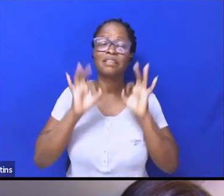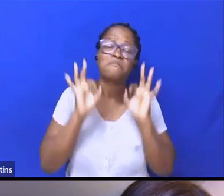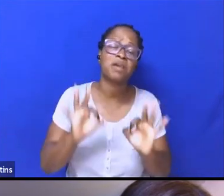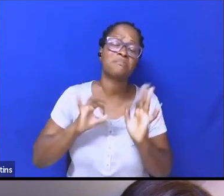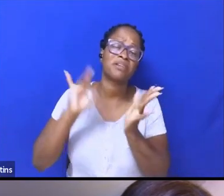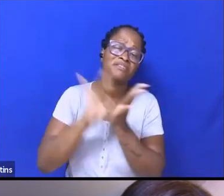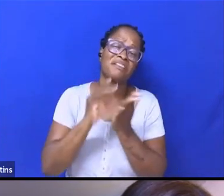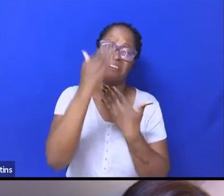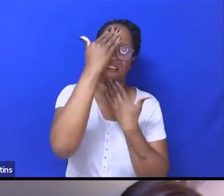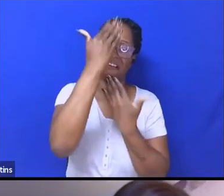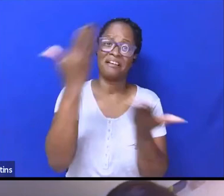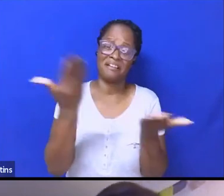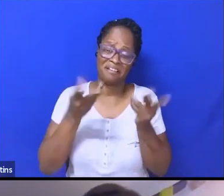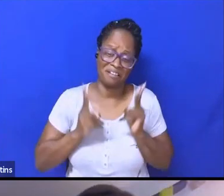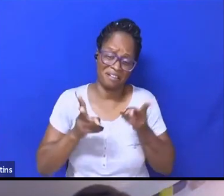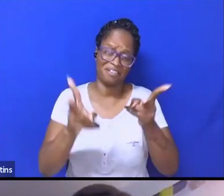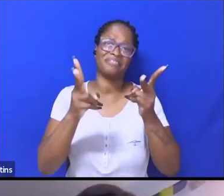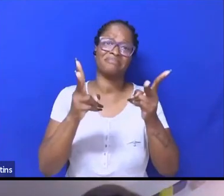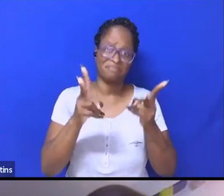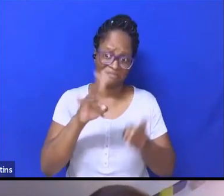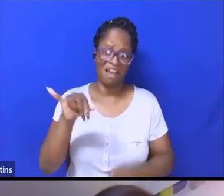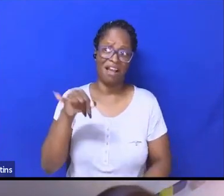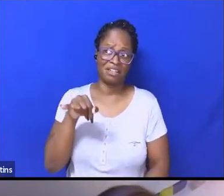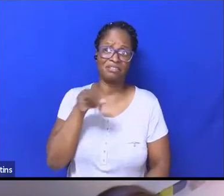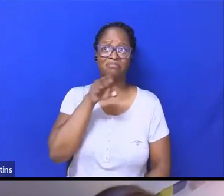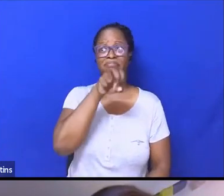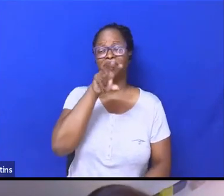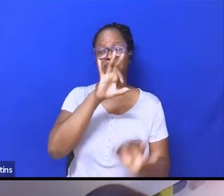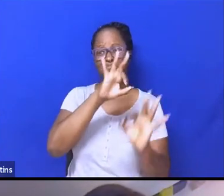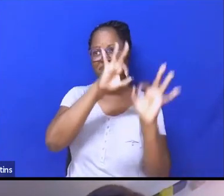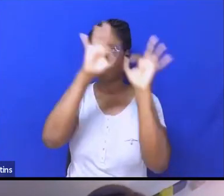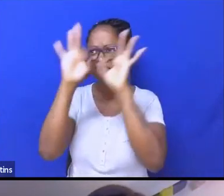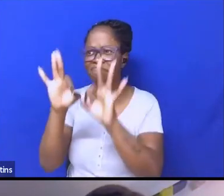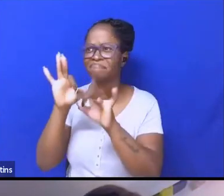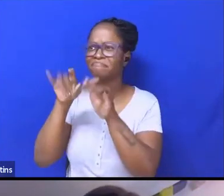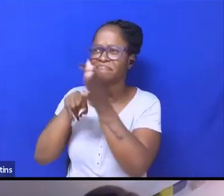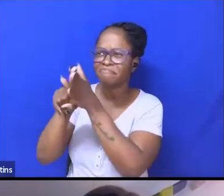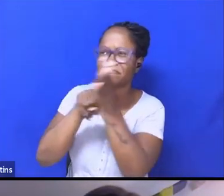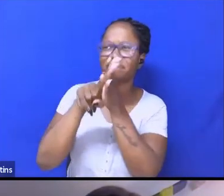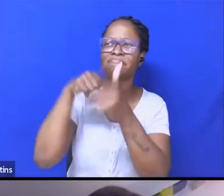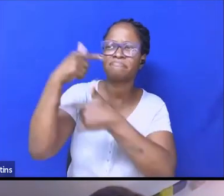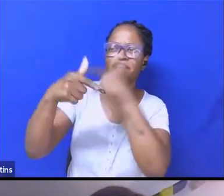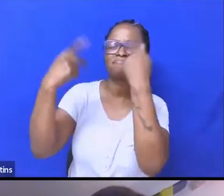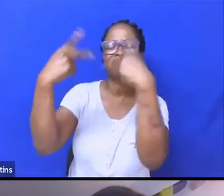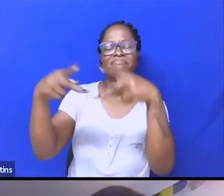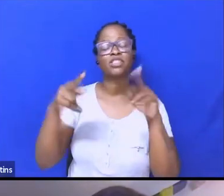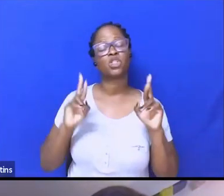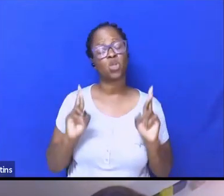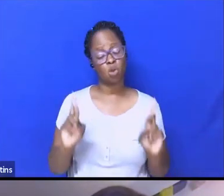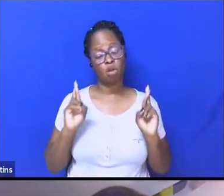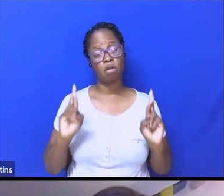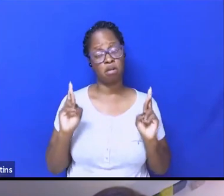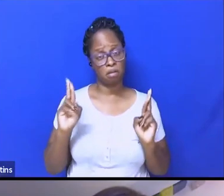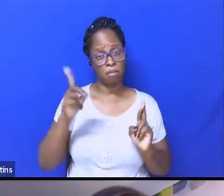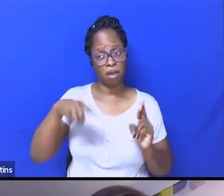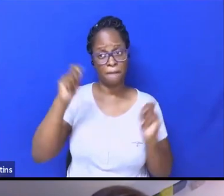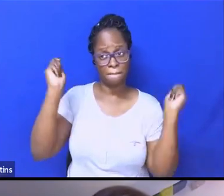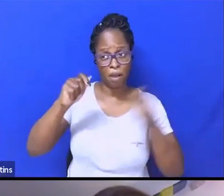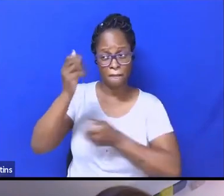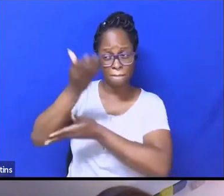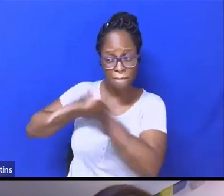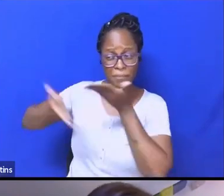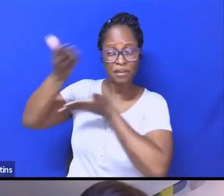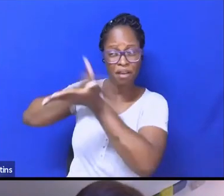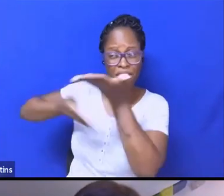a gente vai continuar acompanhando os trabalhos de vocês também espero que a gente possa trocar muito ainda